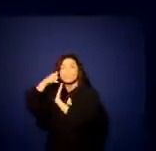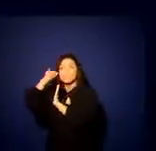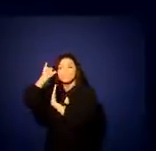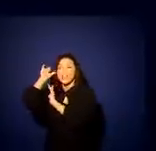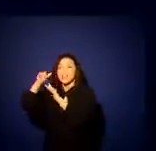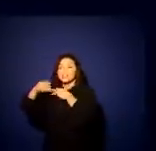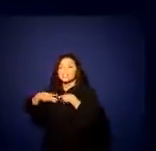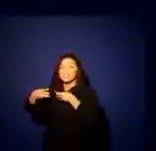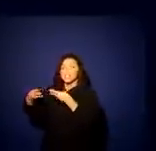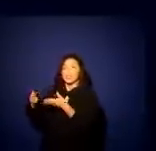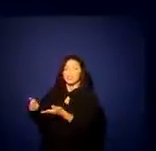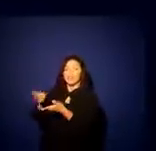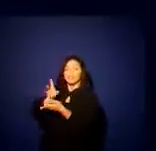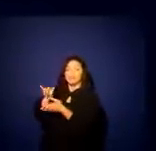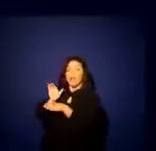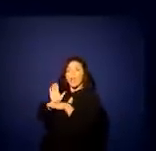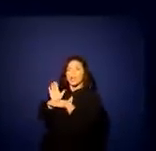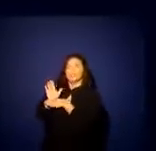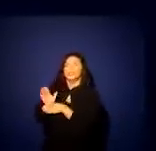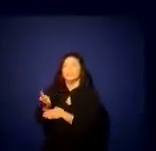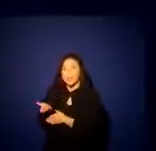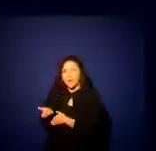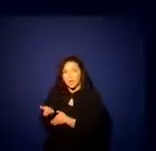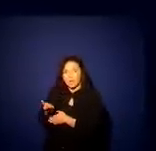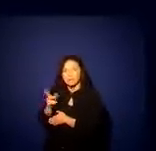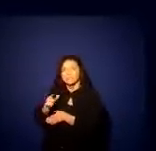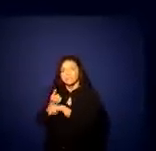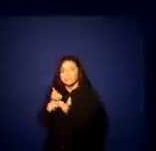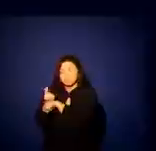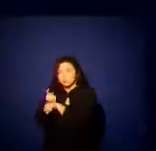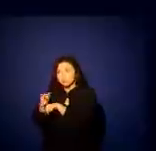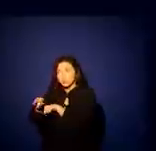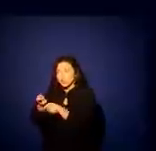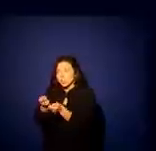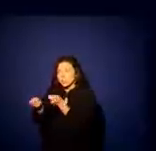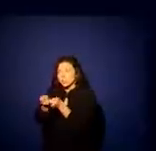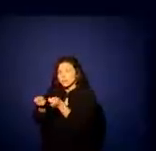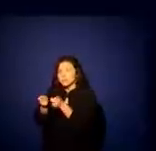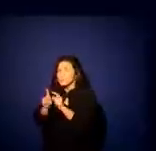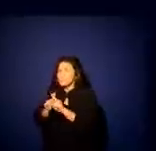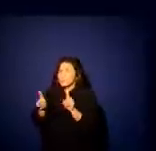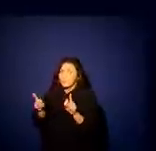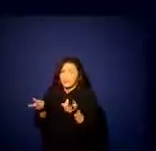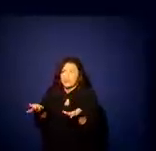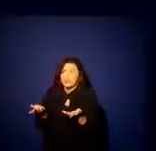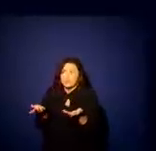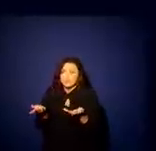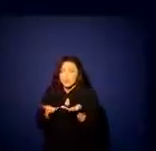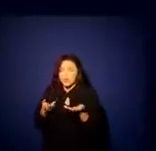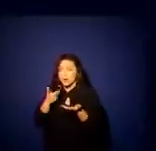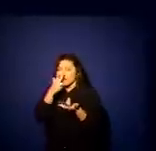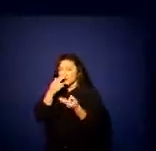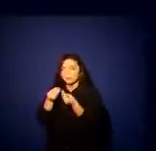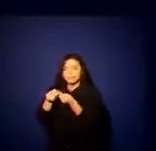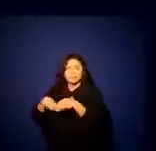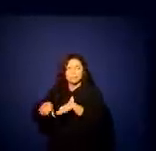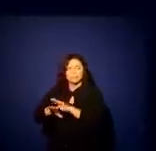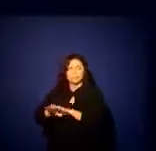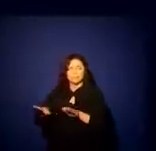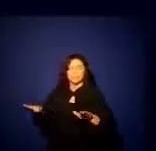claro que o mercado com certeza deveria esperar um corte de juros mais para frente e essa dinâmica aí acabou